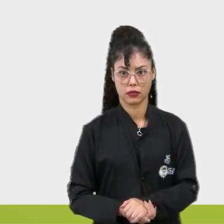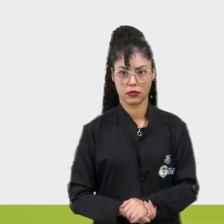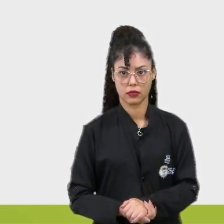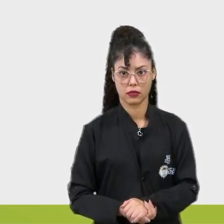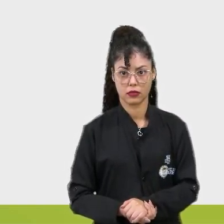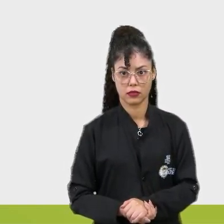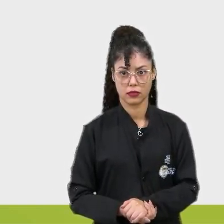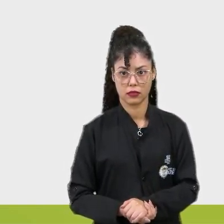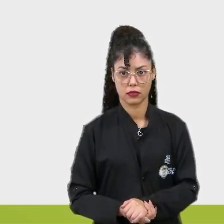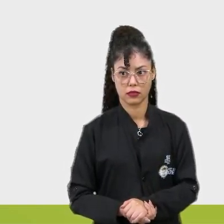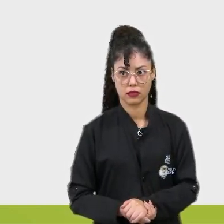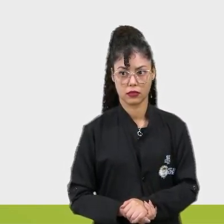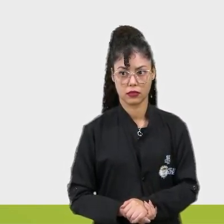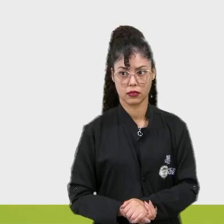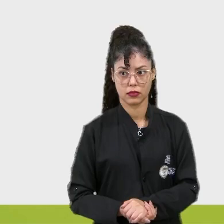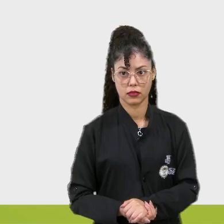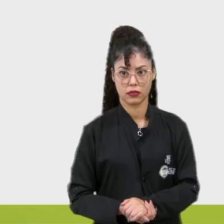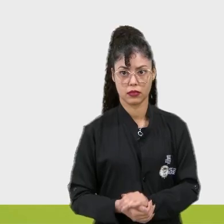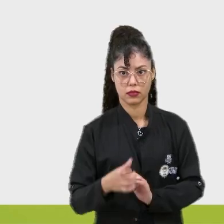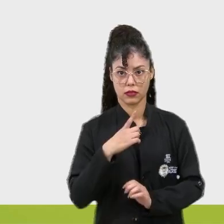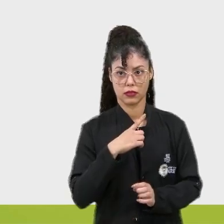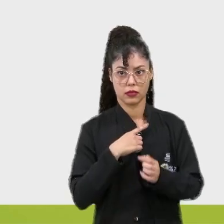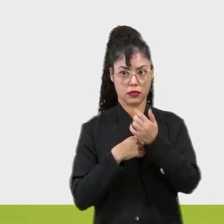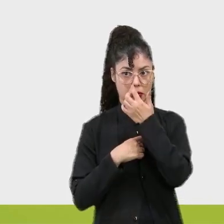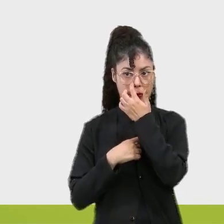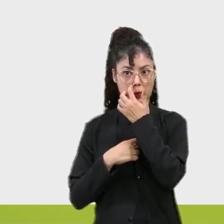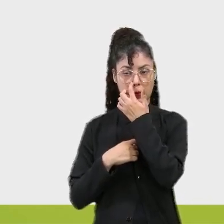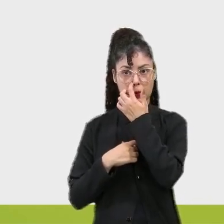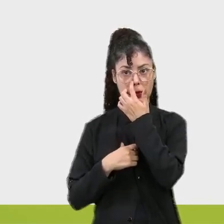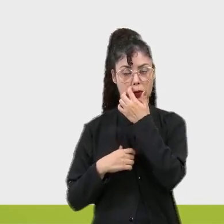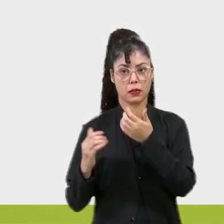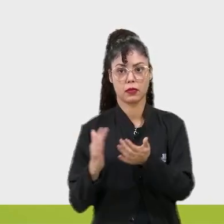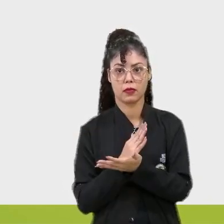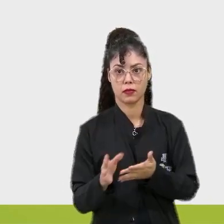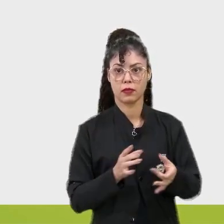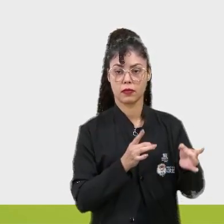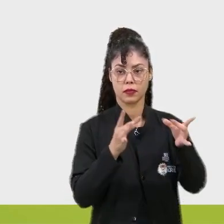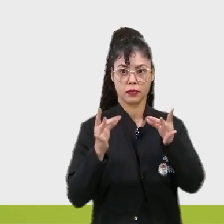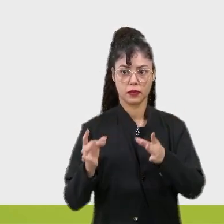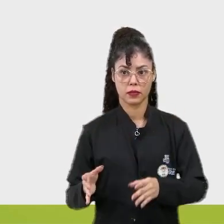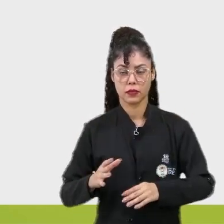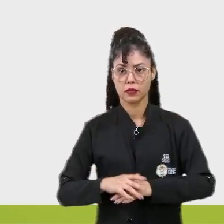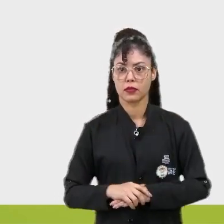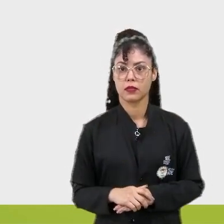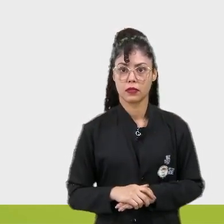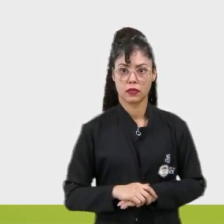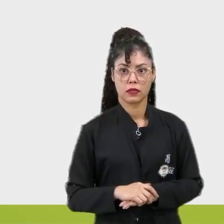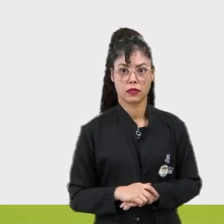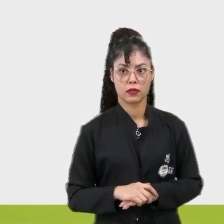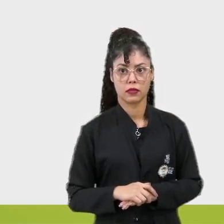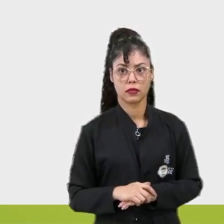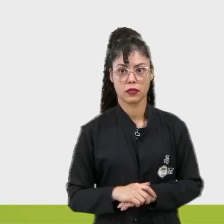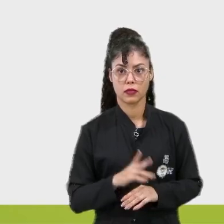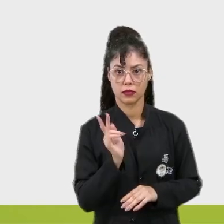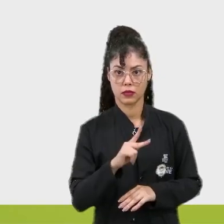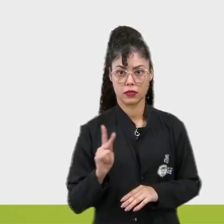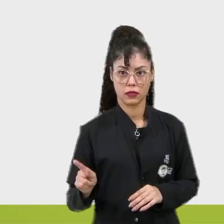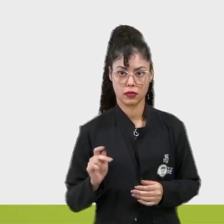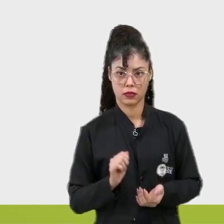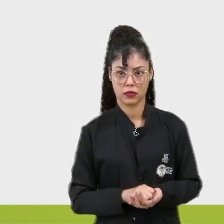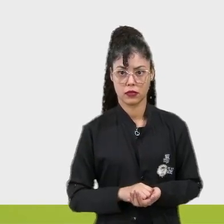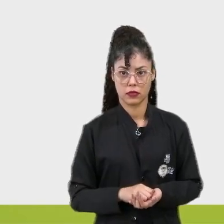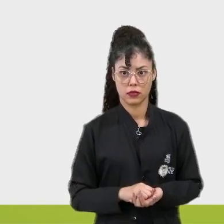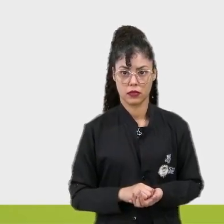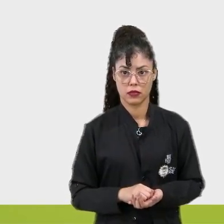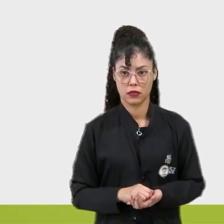vamos continuar. E aqui nós temos mais algumas dicas, né? Ah, professora, eu quero escrever meu